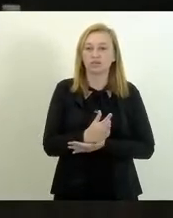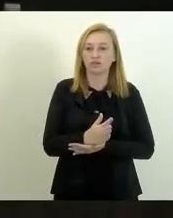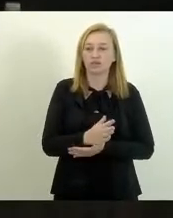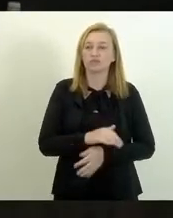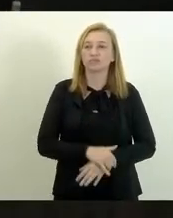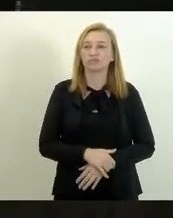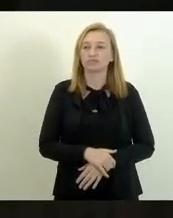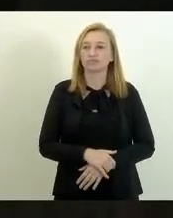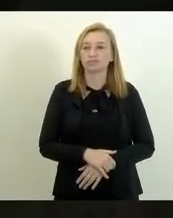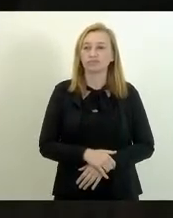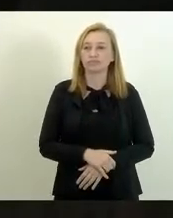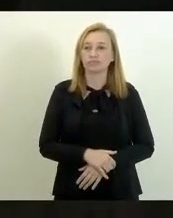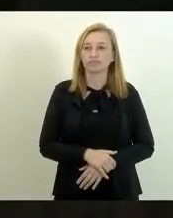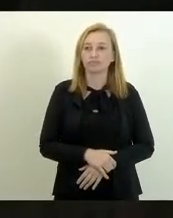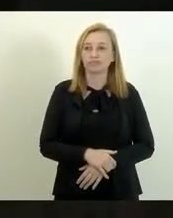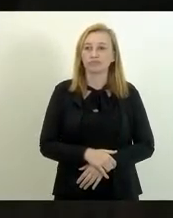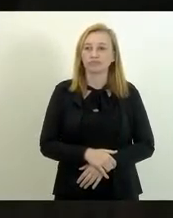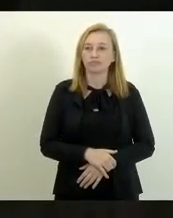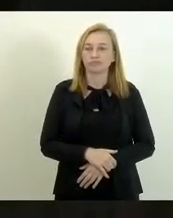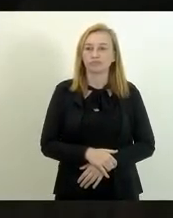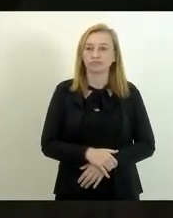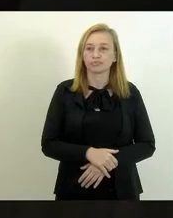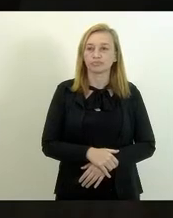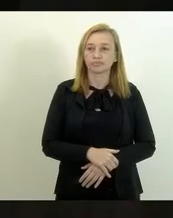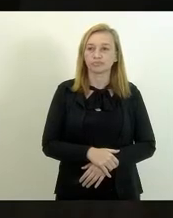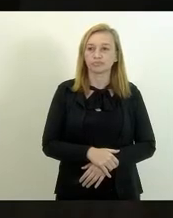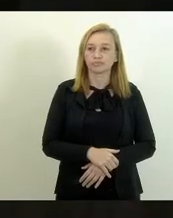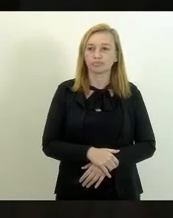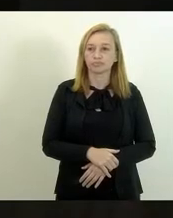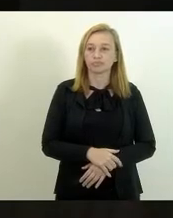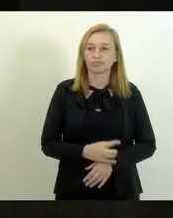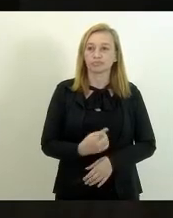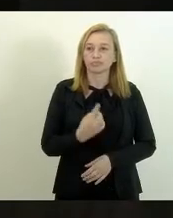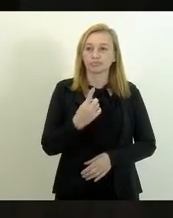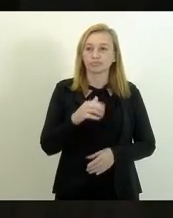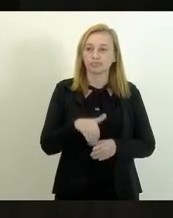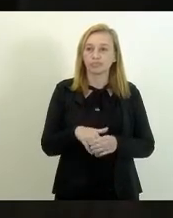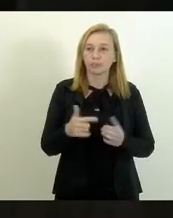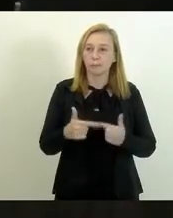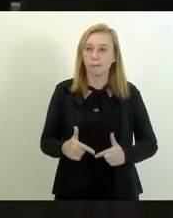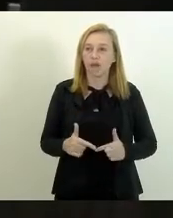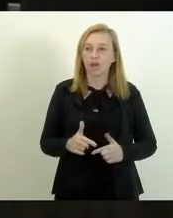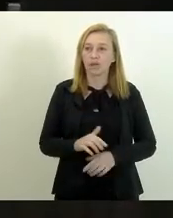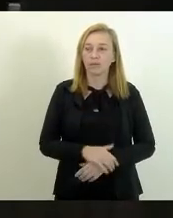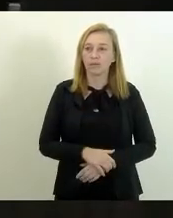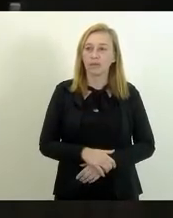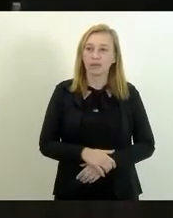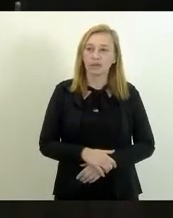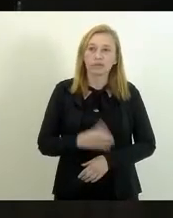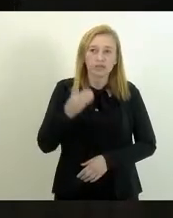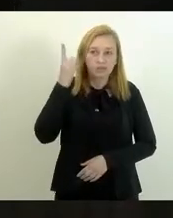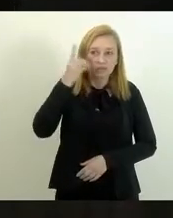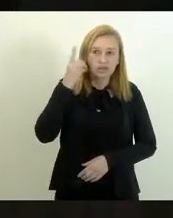estão, aprovado. Vai a promulgação com abstenção. Declaração de voto. Com abstenção do